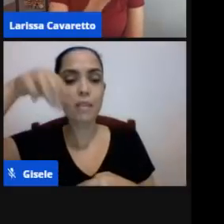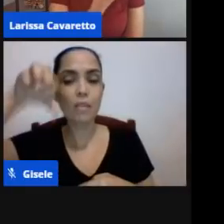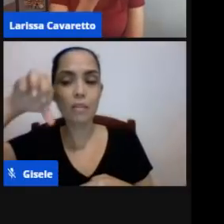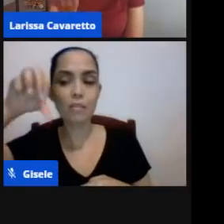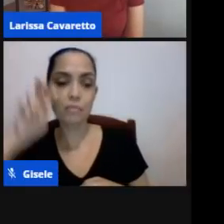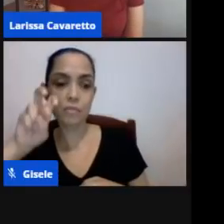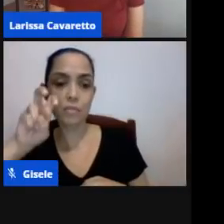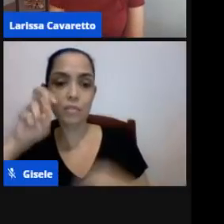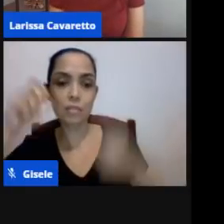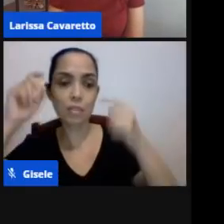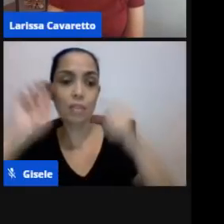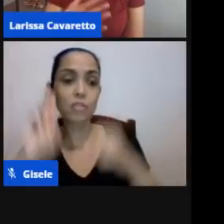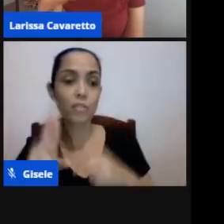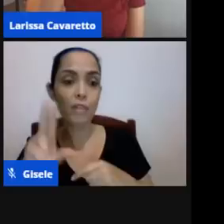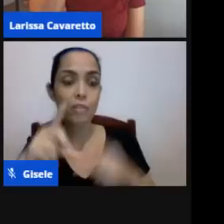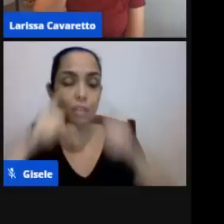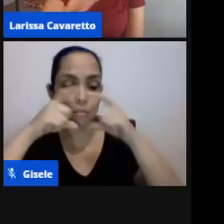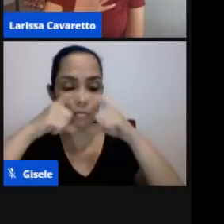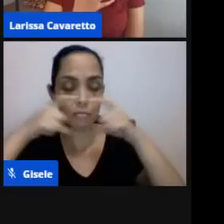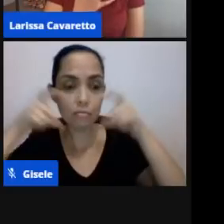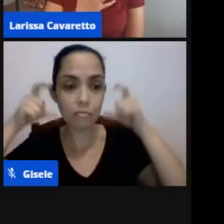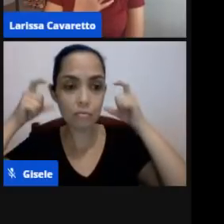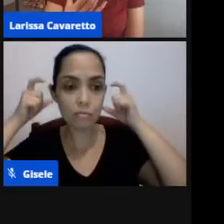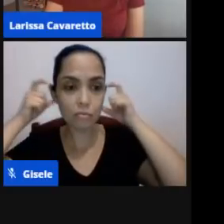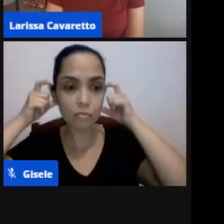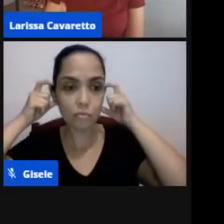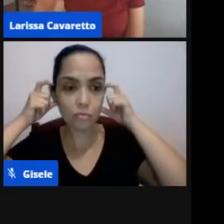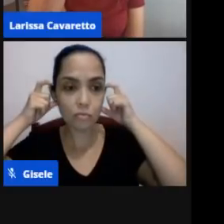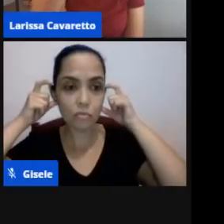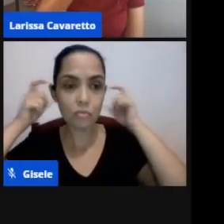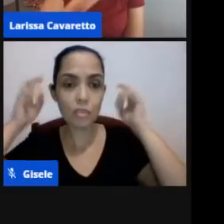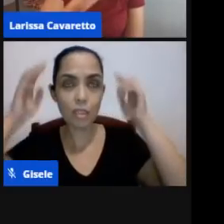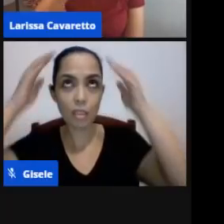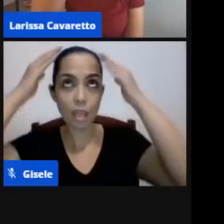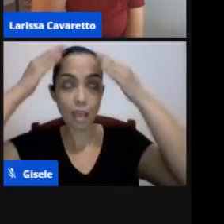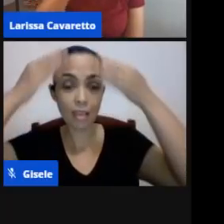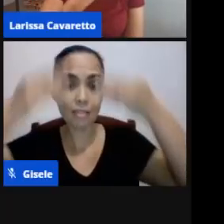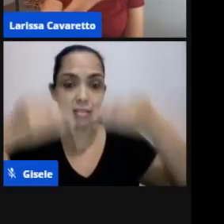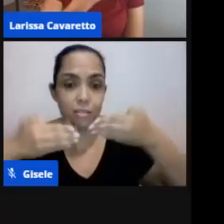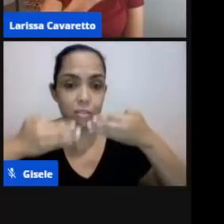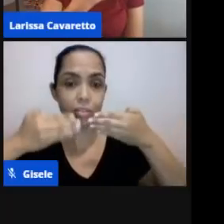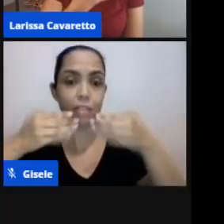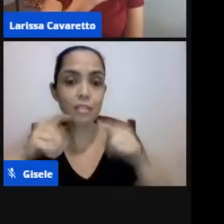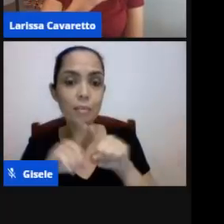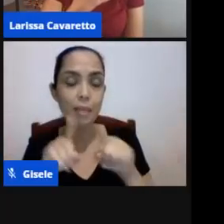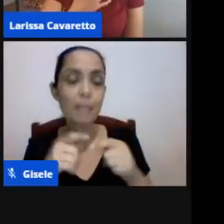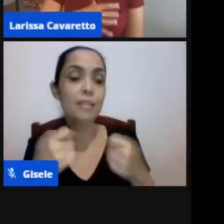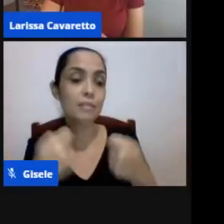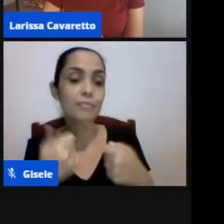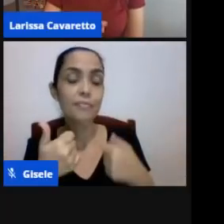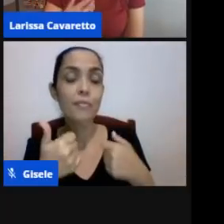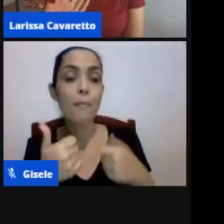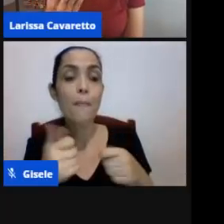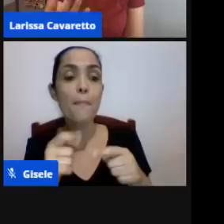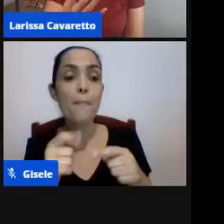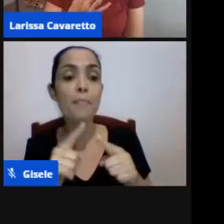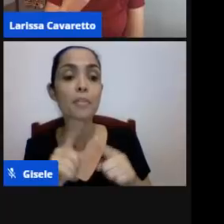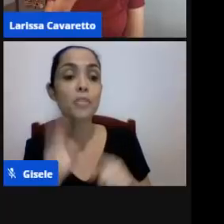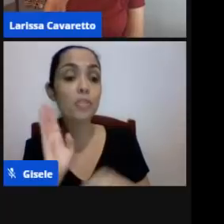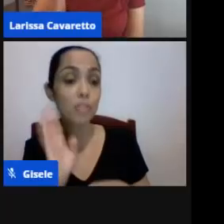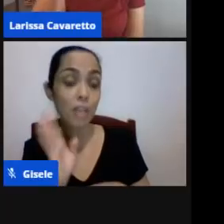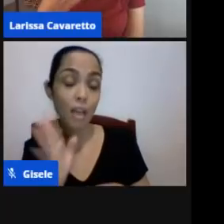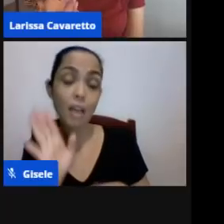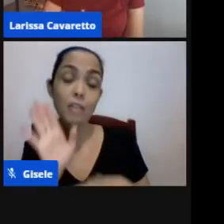com a máscara de tecido, por exemplo, e com o face shield, que é esse protetor de acrílico, já é